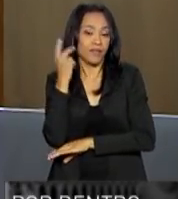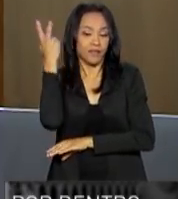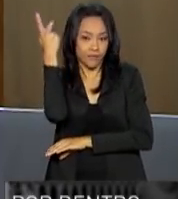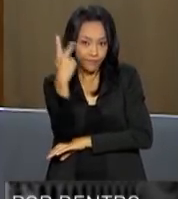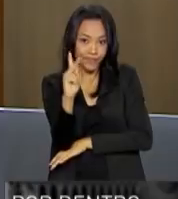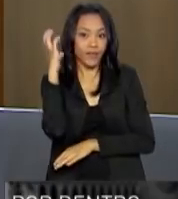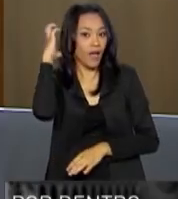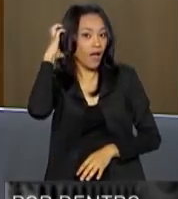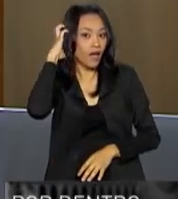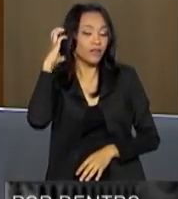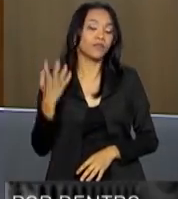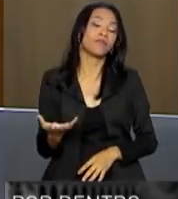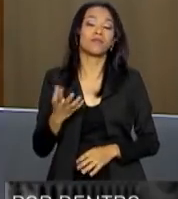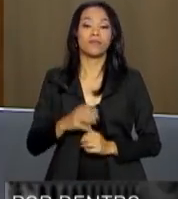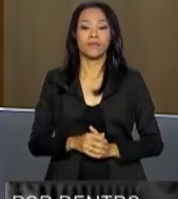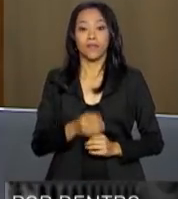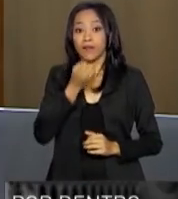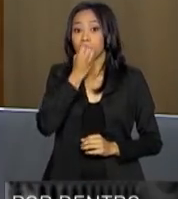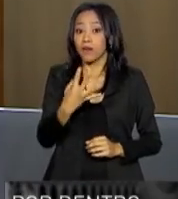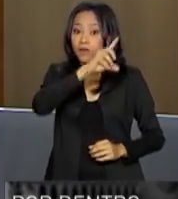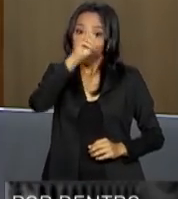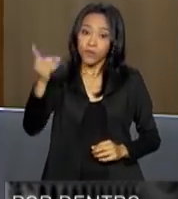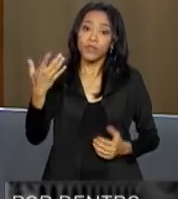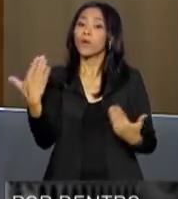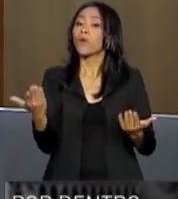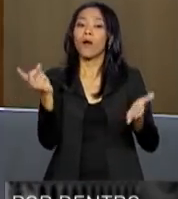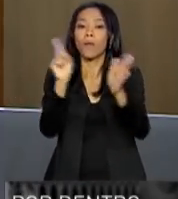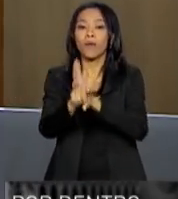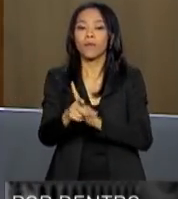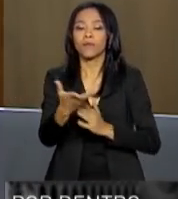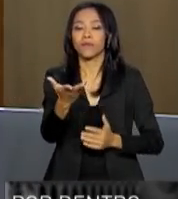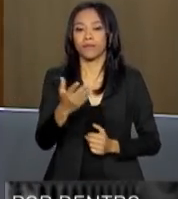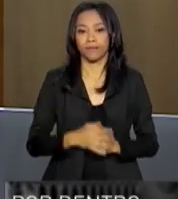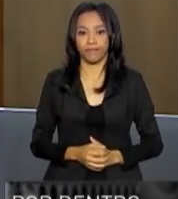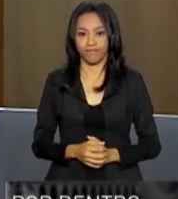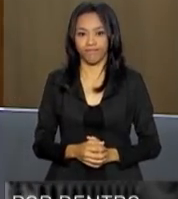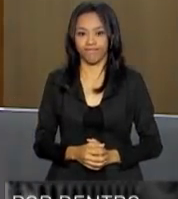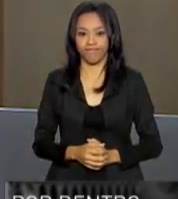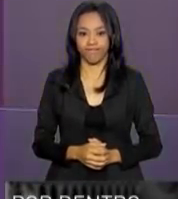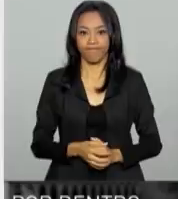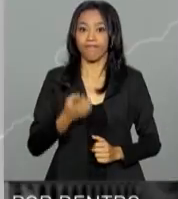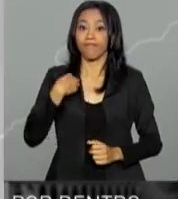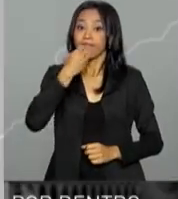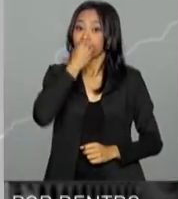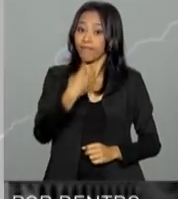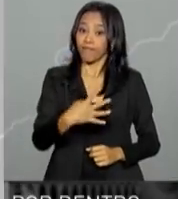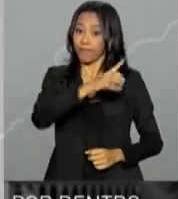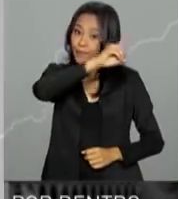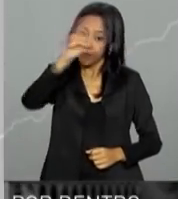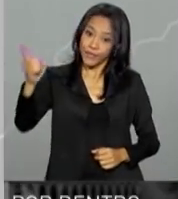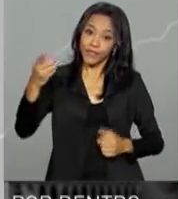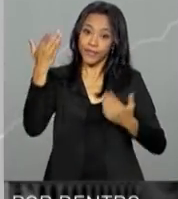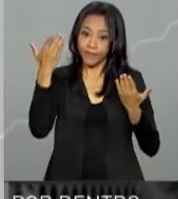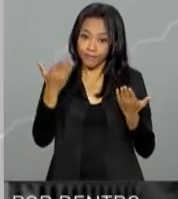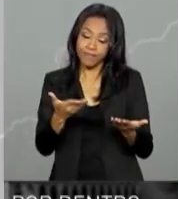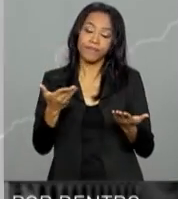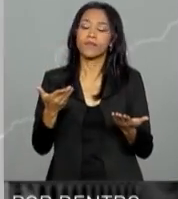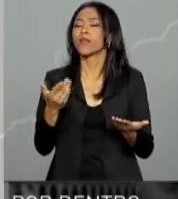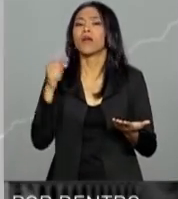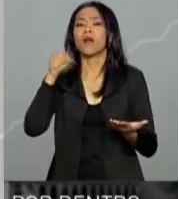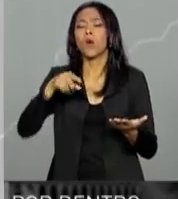mares o alex mineiro muito bom dia pra você com essa pergunta bom dia carro bom dia diretor ação de ribeiro tem o